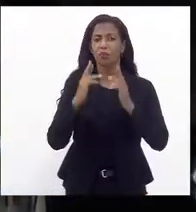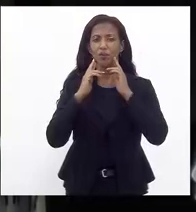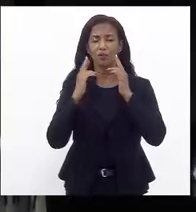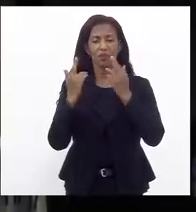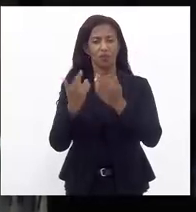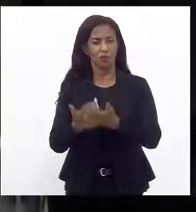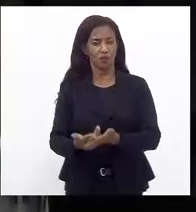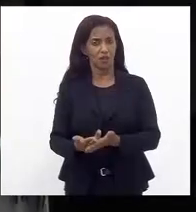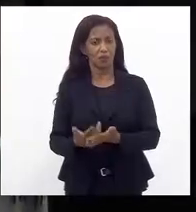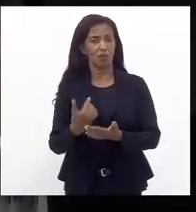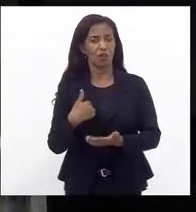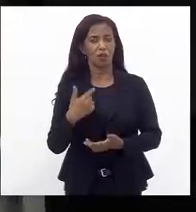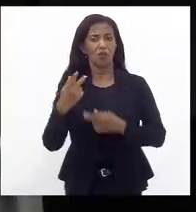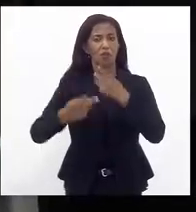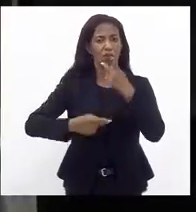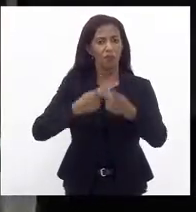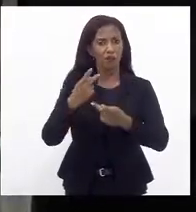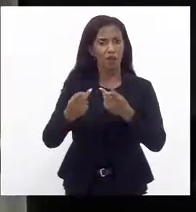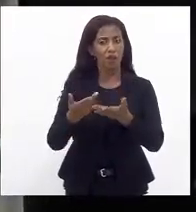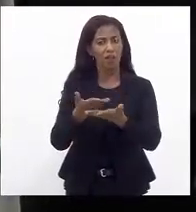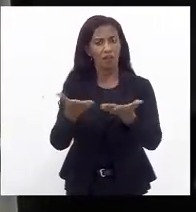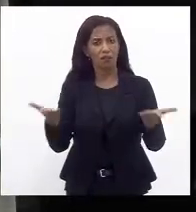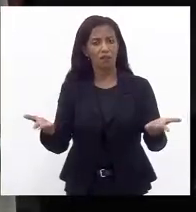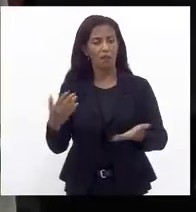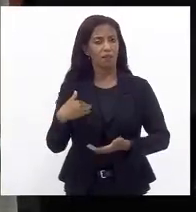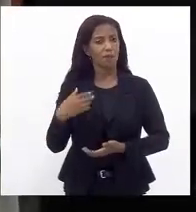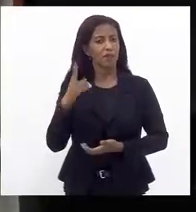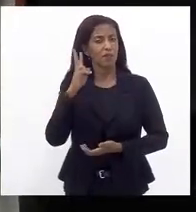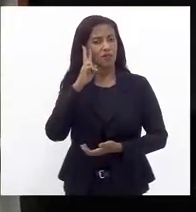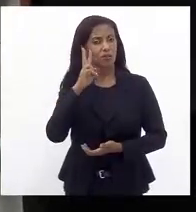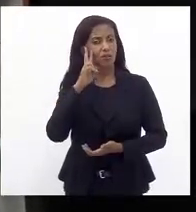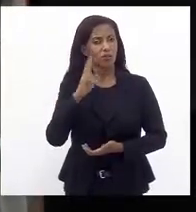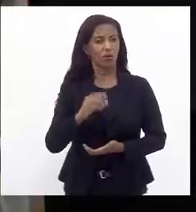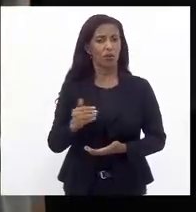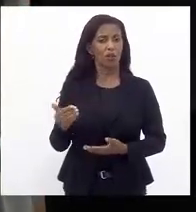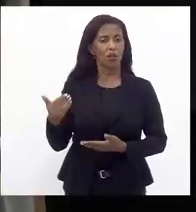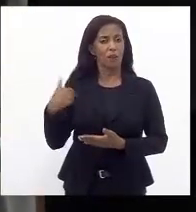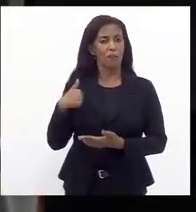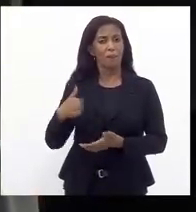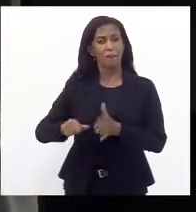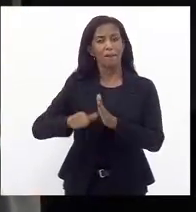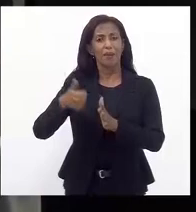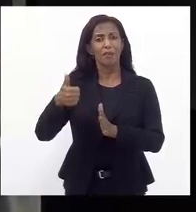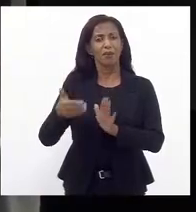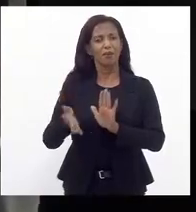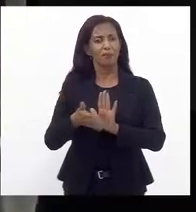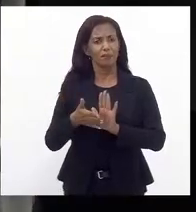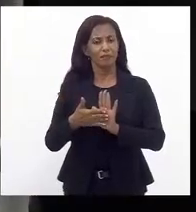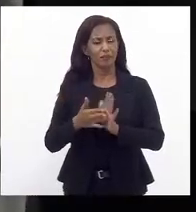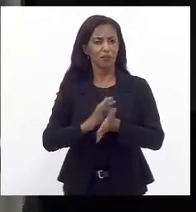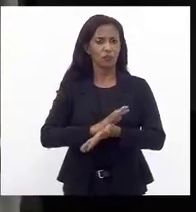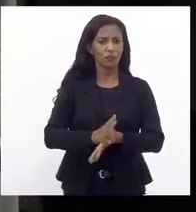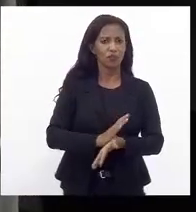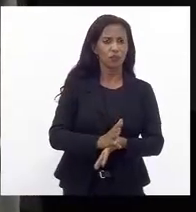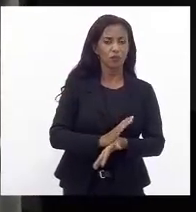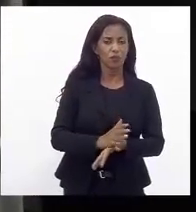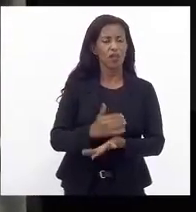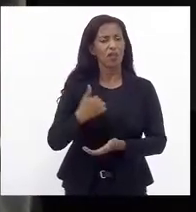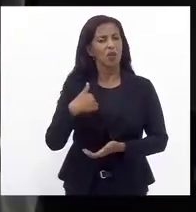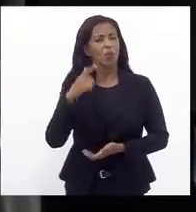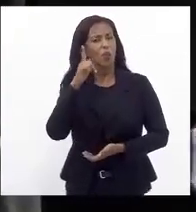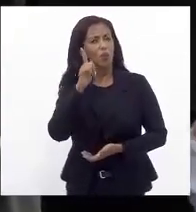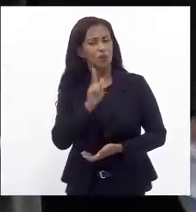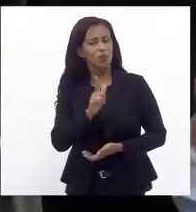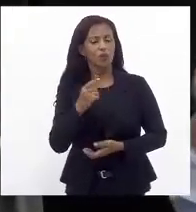audiências públicas contei aqui um pouco para os deputados e olha botão do primeiro pacote de maldade e aqui eu consigo